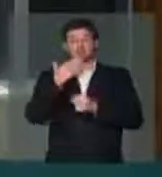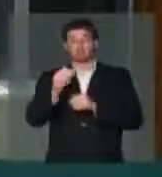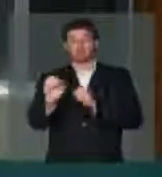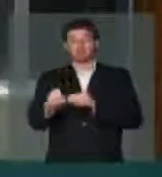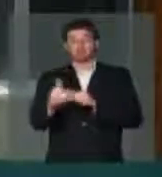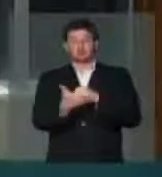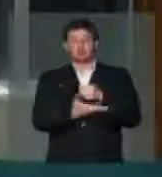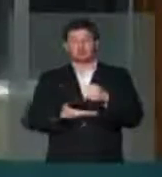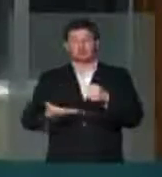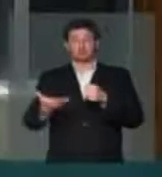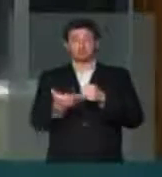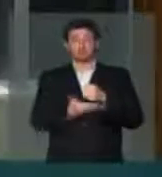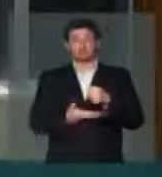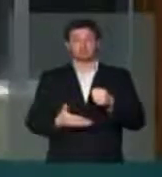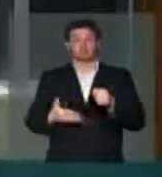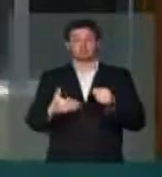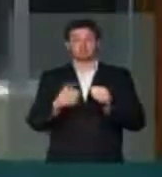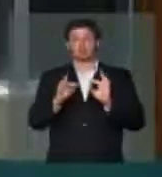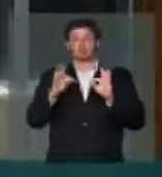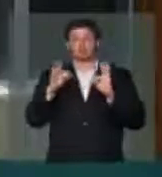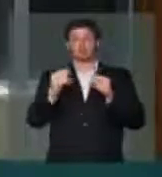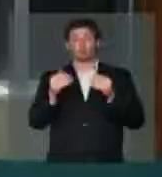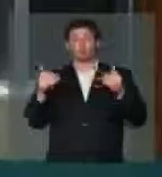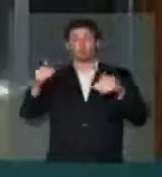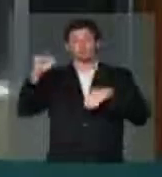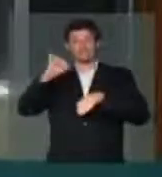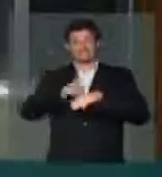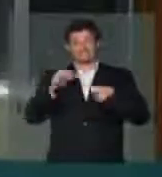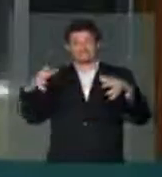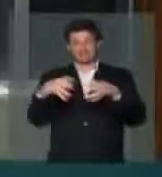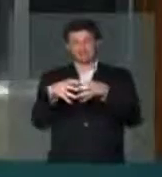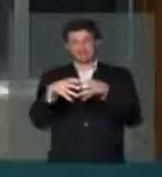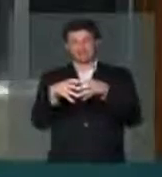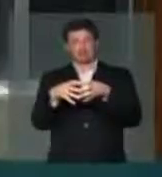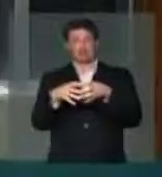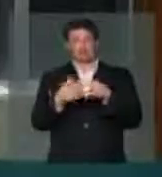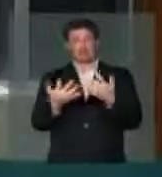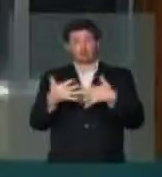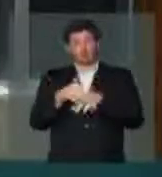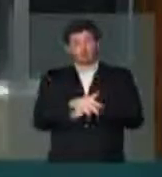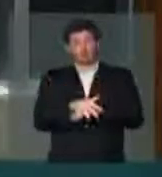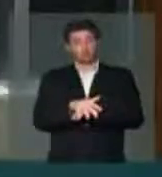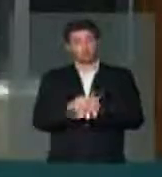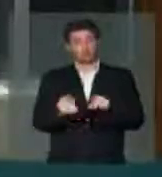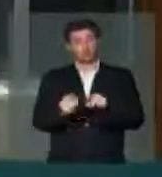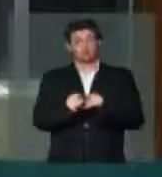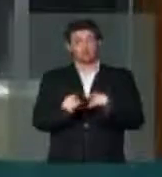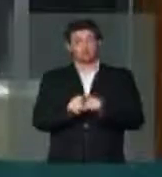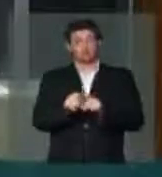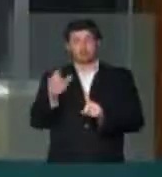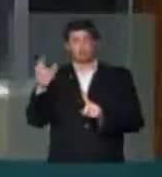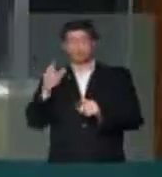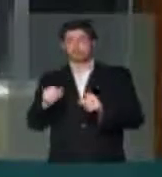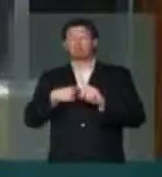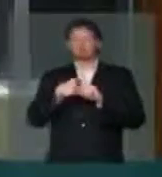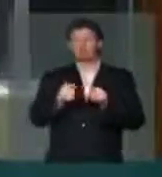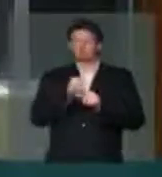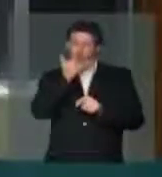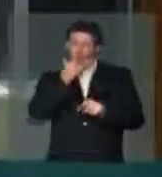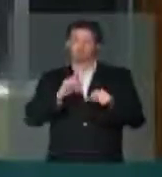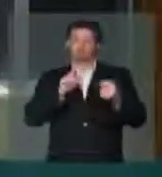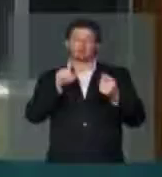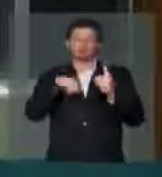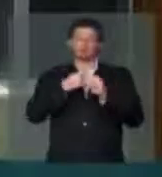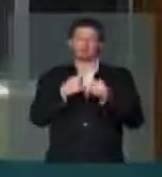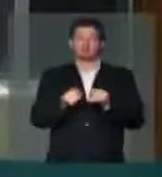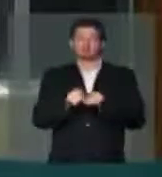educação básica completamente centralizado, incluindo os possíveis impactos de